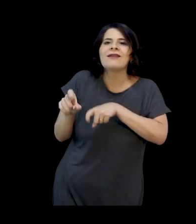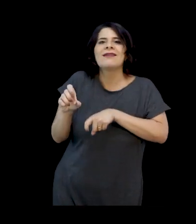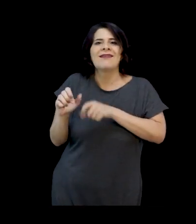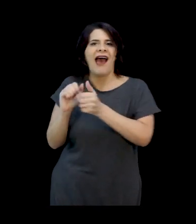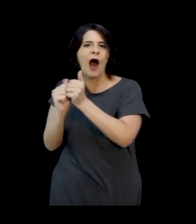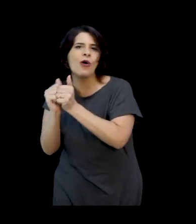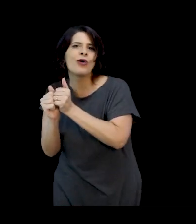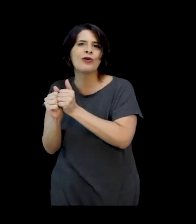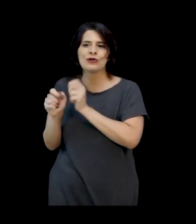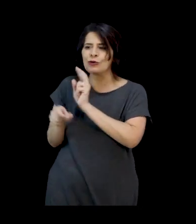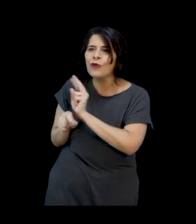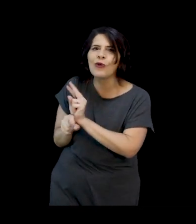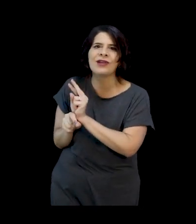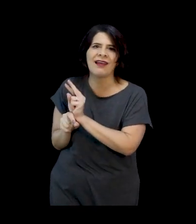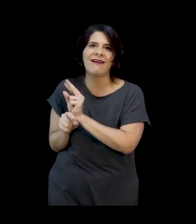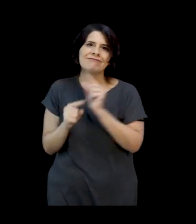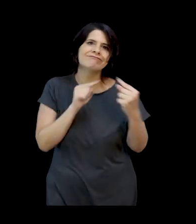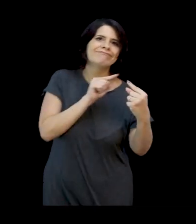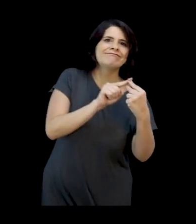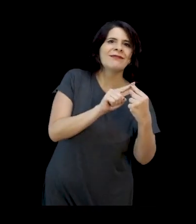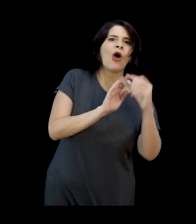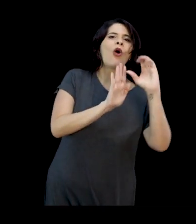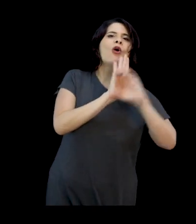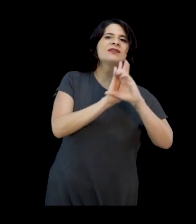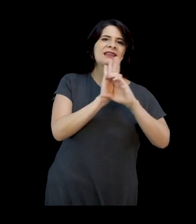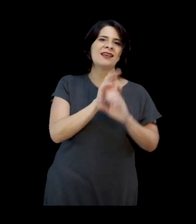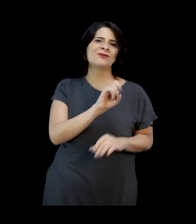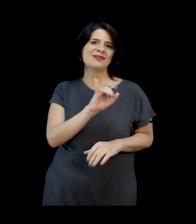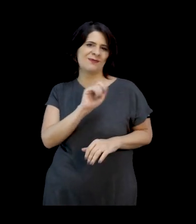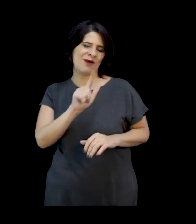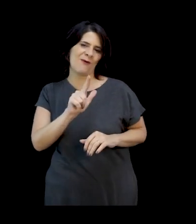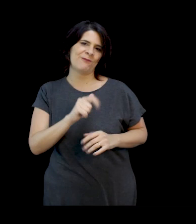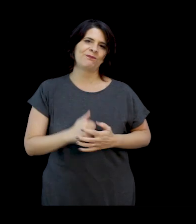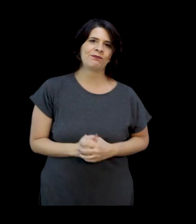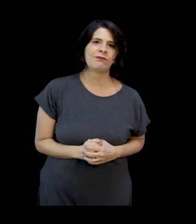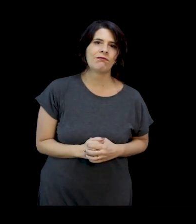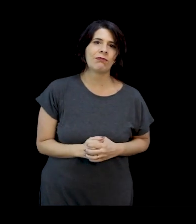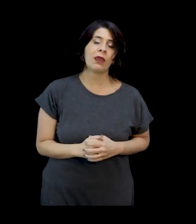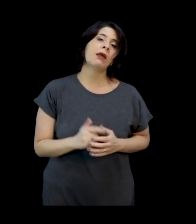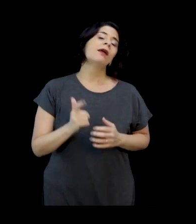Há várias implicações numa conceituação de cultura